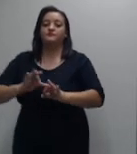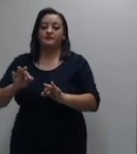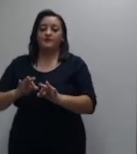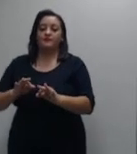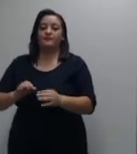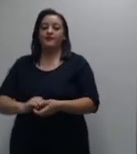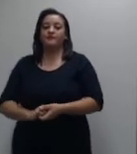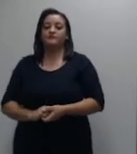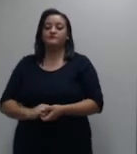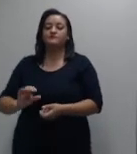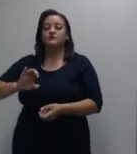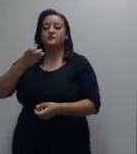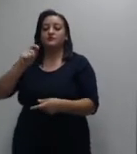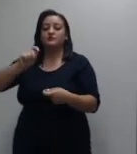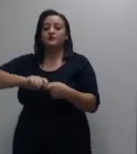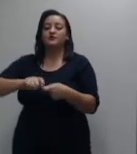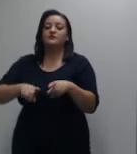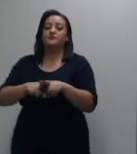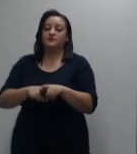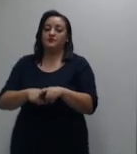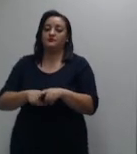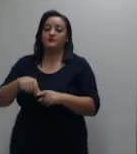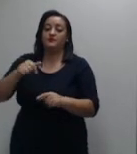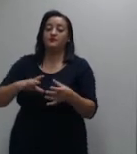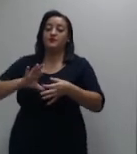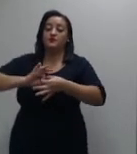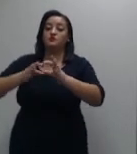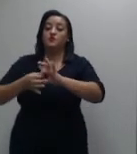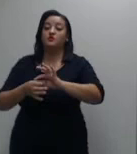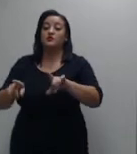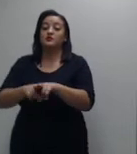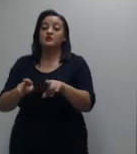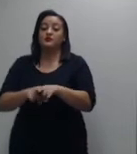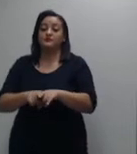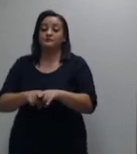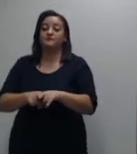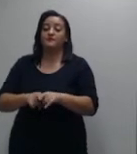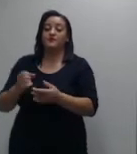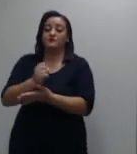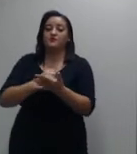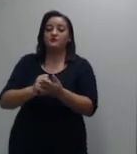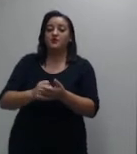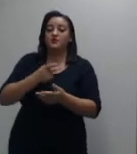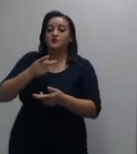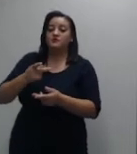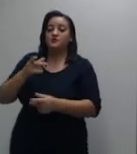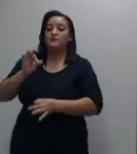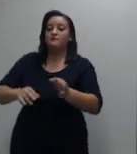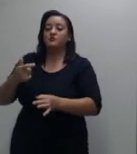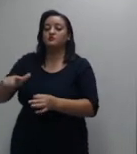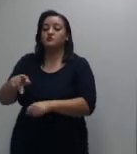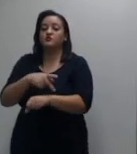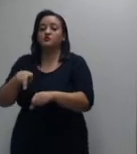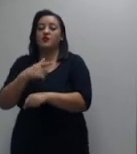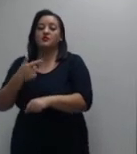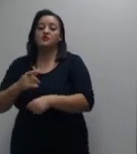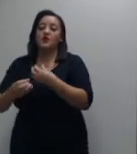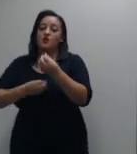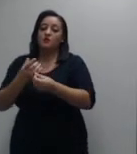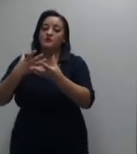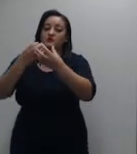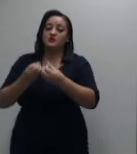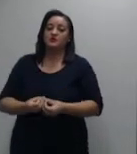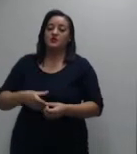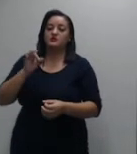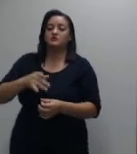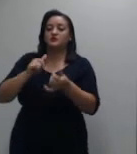decisão eu moro Nesse contexto a referida fundamentação trazida pelo vai está estrangeiro não terá o condão de ensejar eficácia